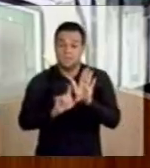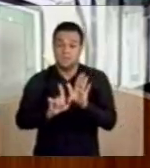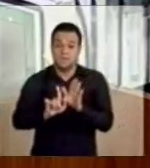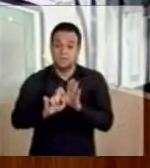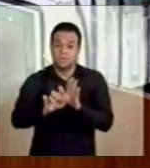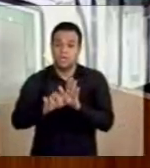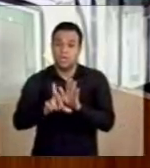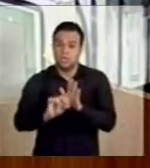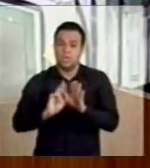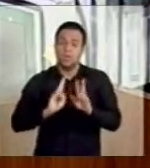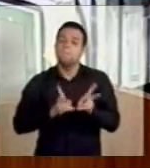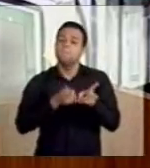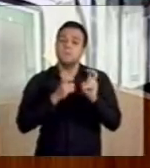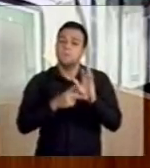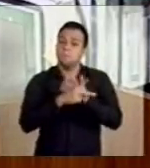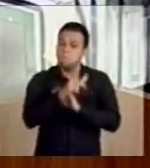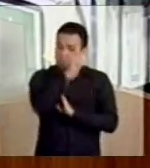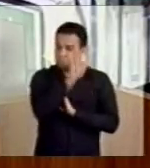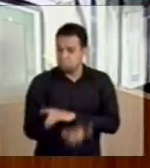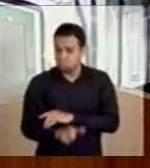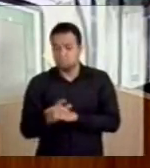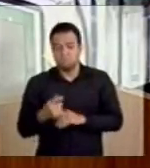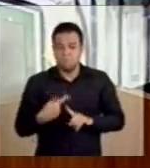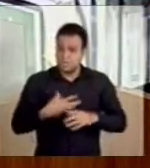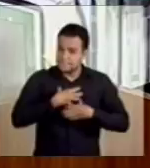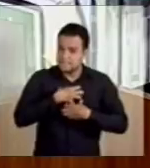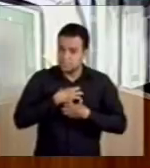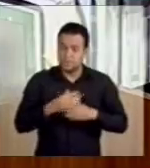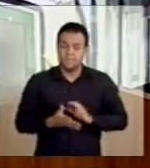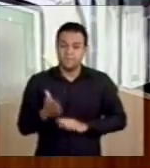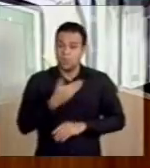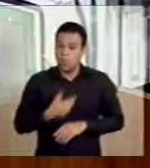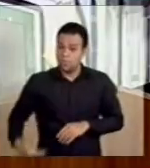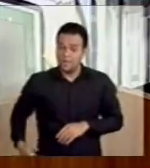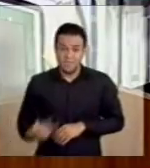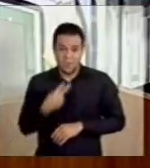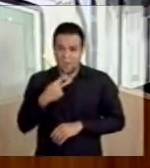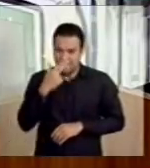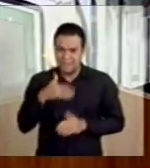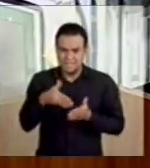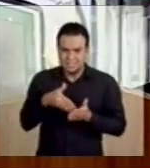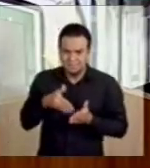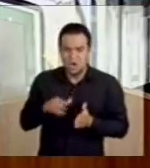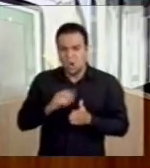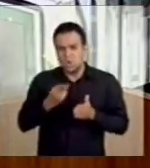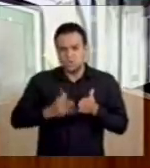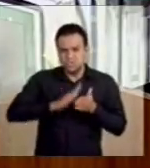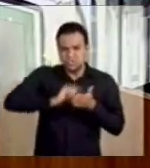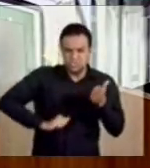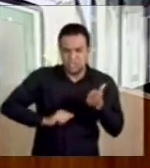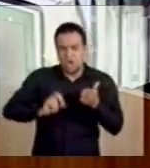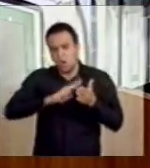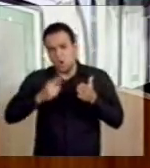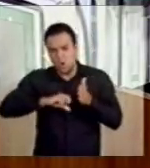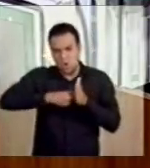como auto-percebida pelo próprio indivíduo. O Estado não pode limitar, restringir, excluir,